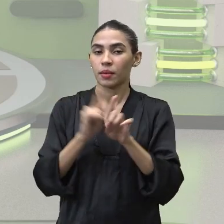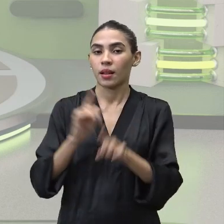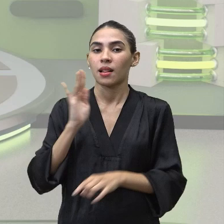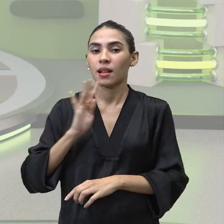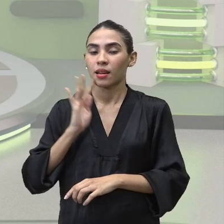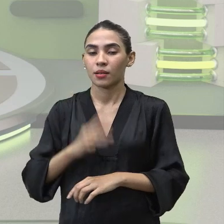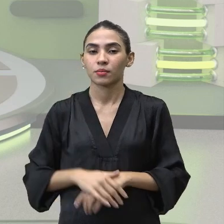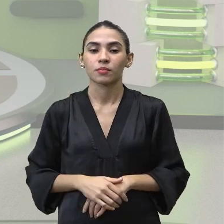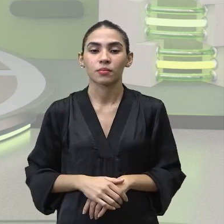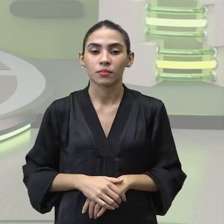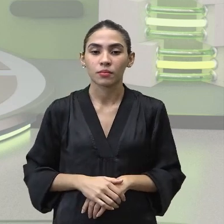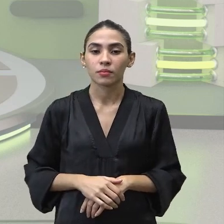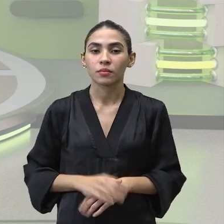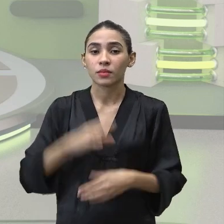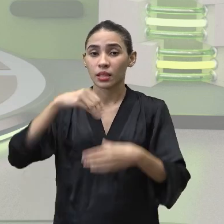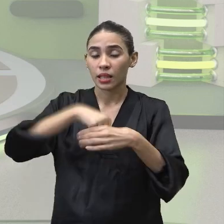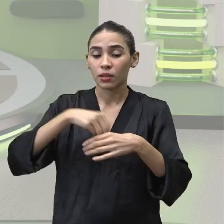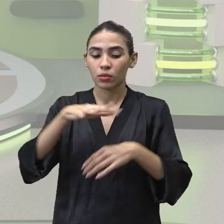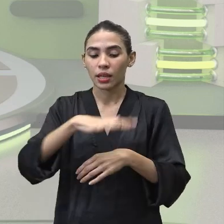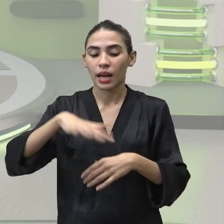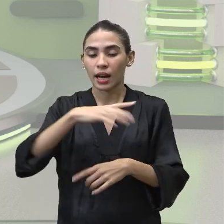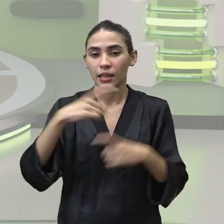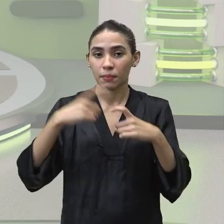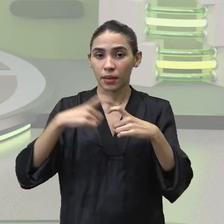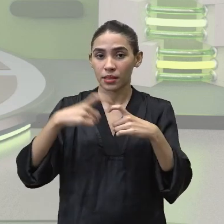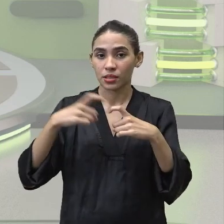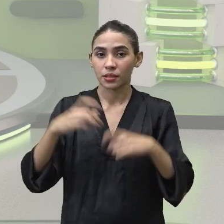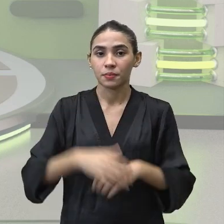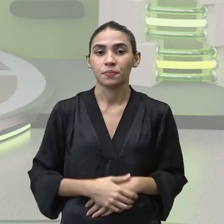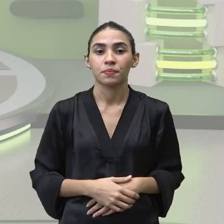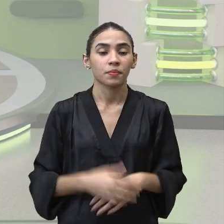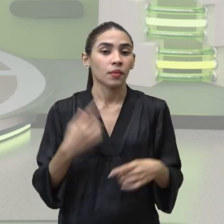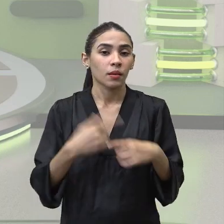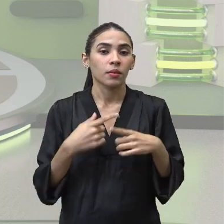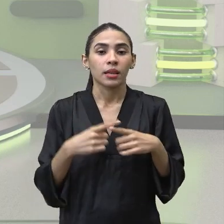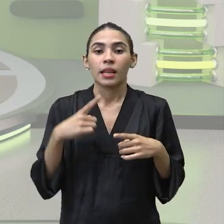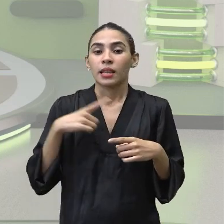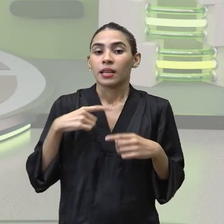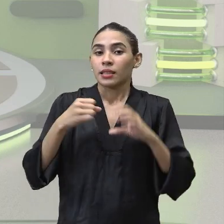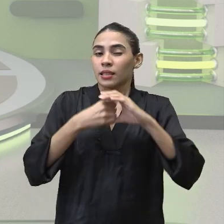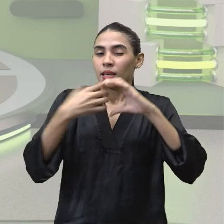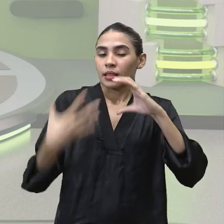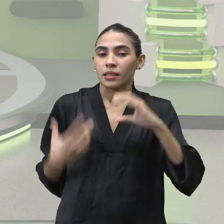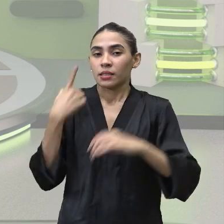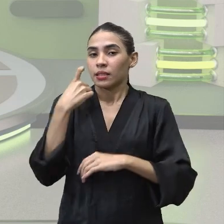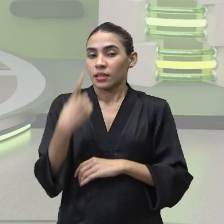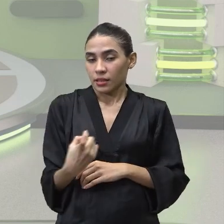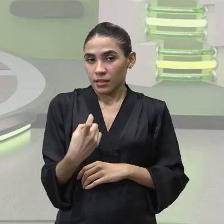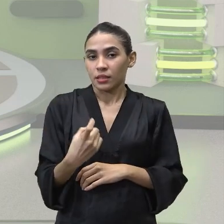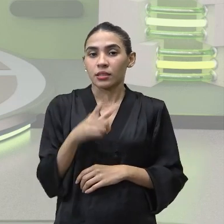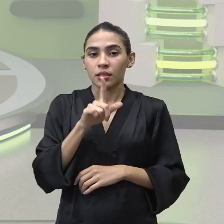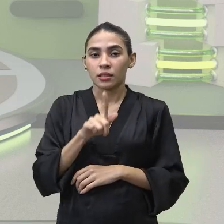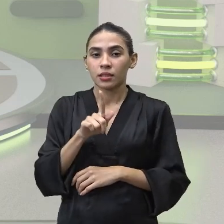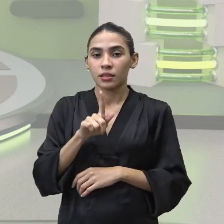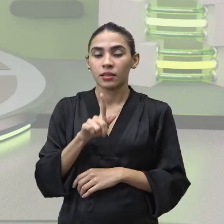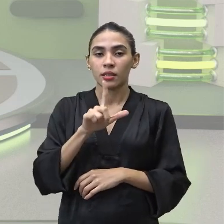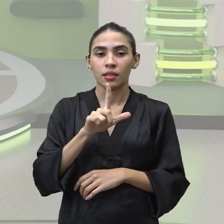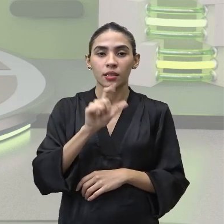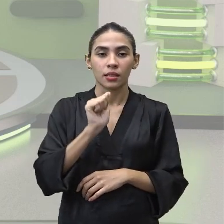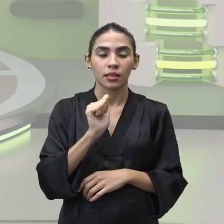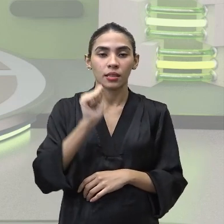legal sobre eles dentro da medicina, por causa dessas propriedades, dessas glândulas. Algumas